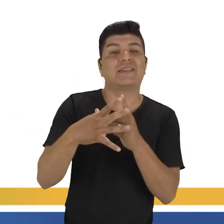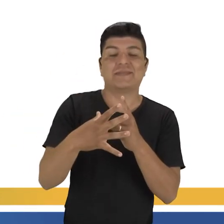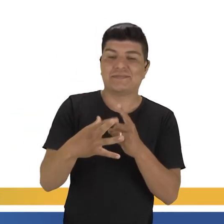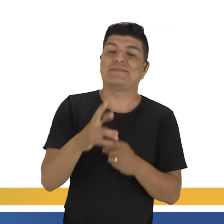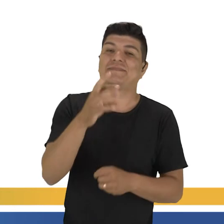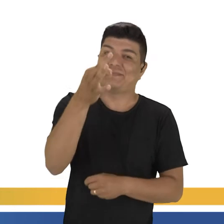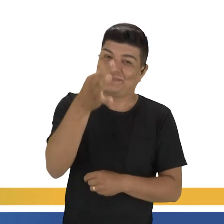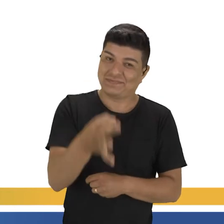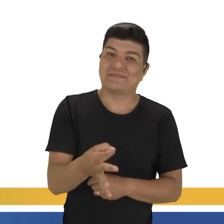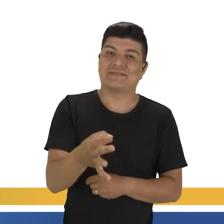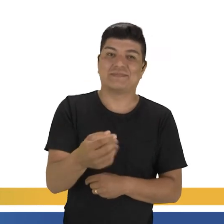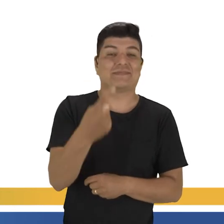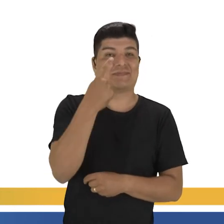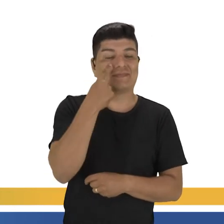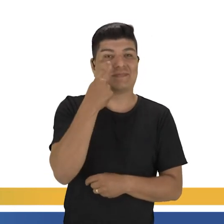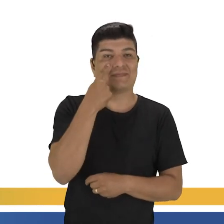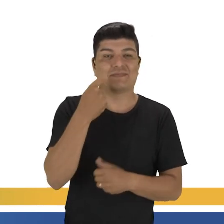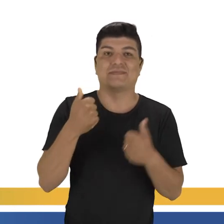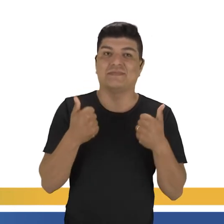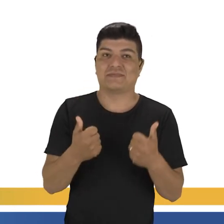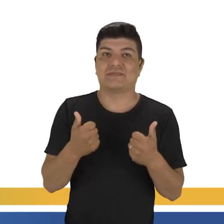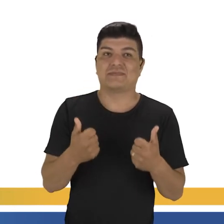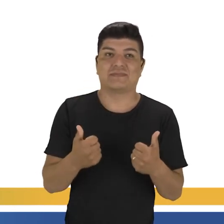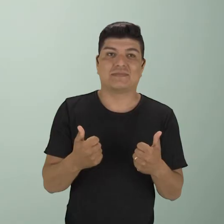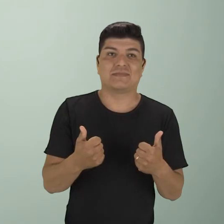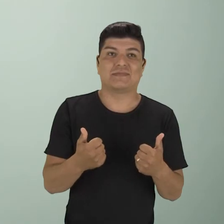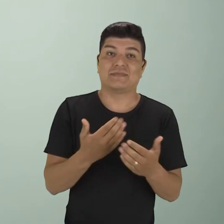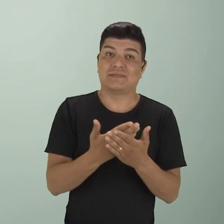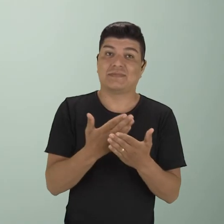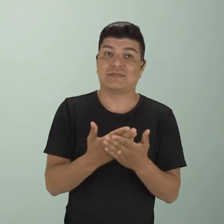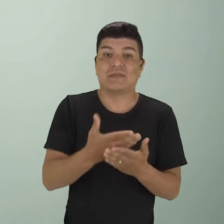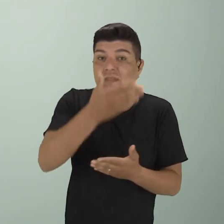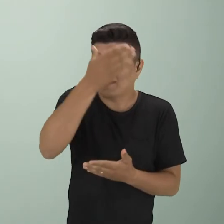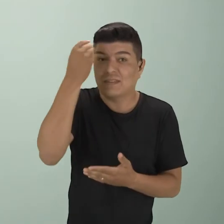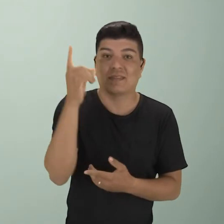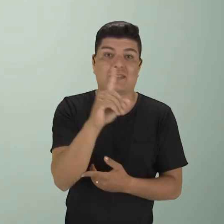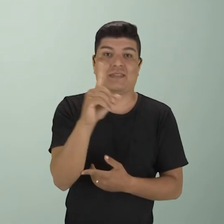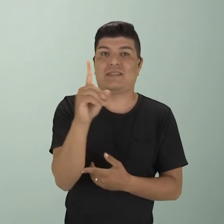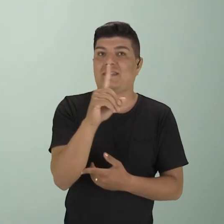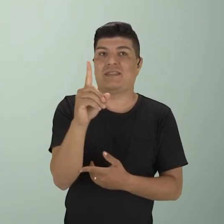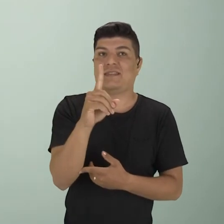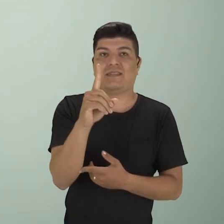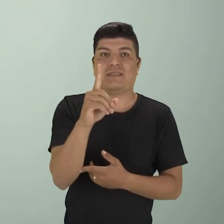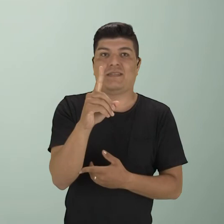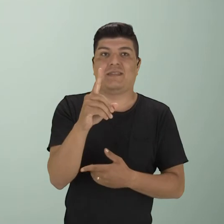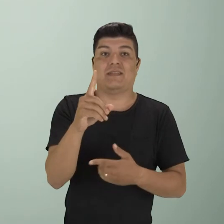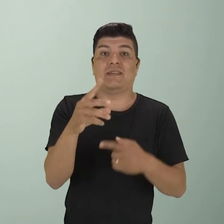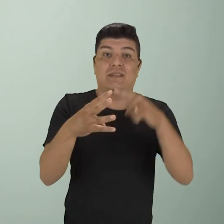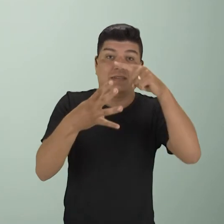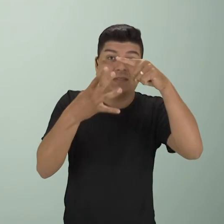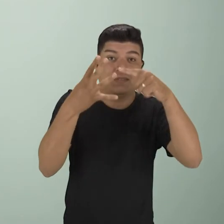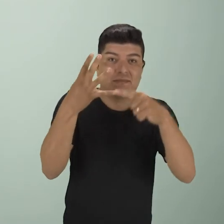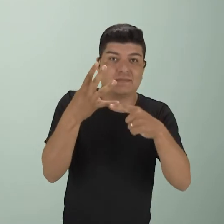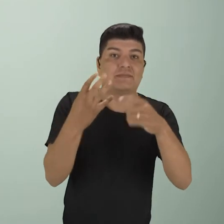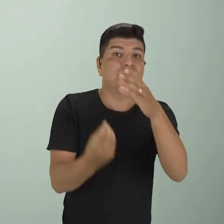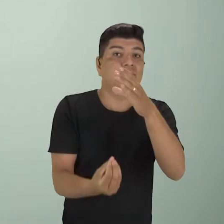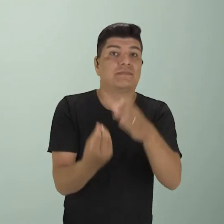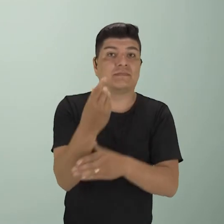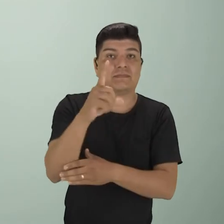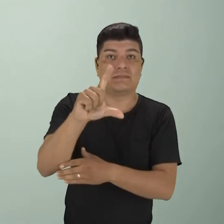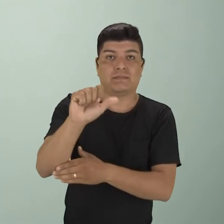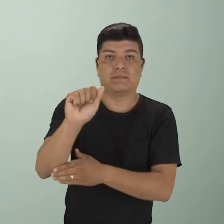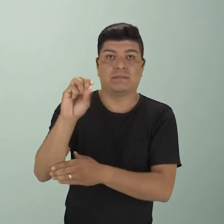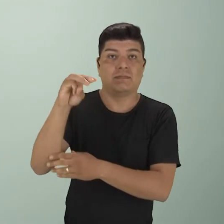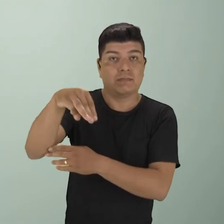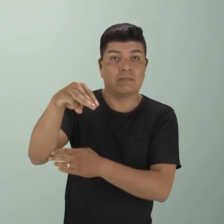você acertou e prestou muito bem atenção na nossa aula de hoje. Não esqueça, esses fatores de movimentos foram criados por Laban